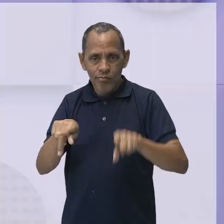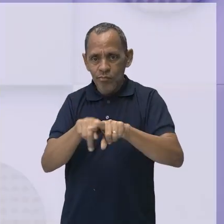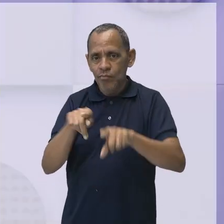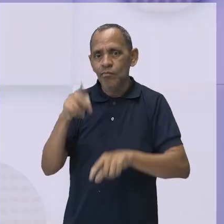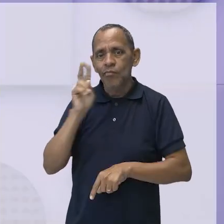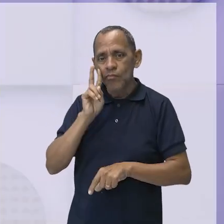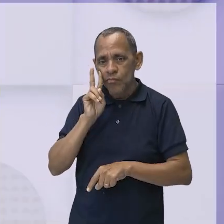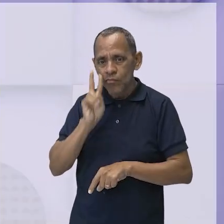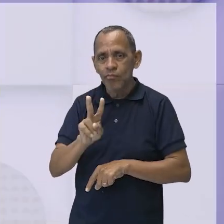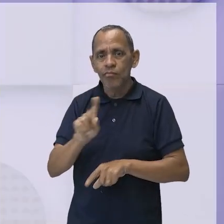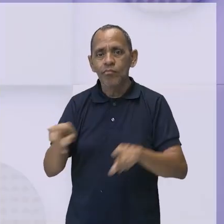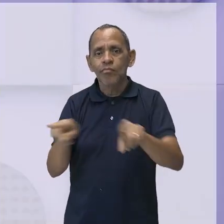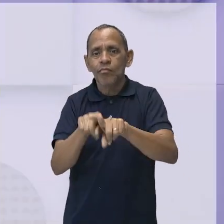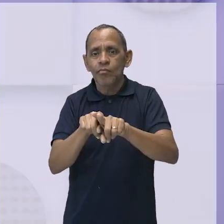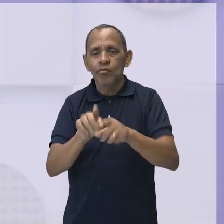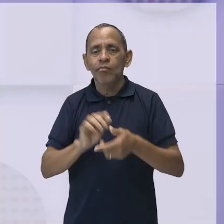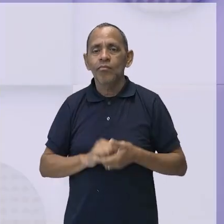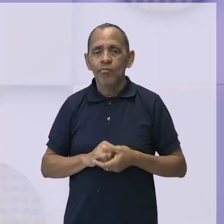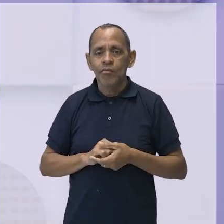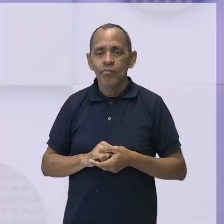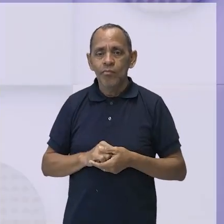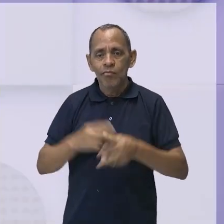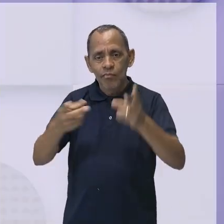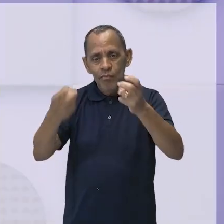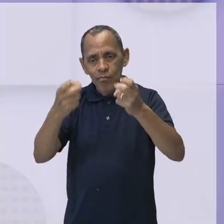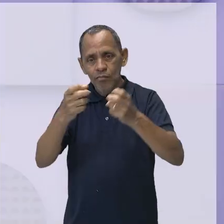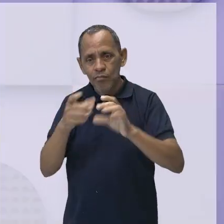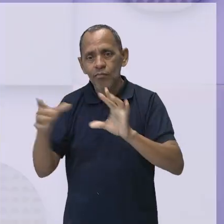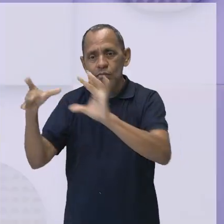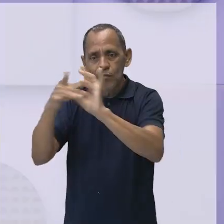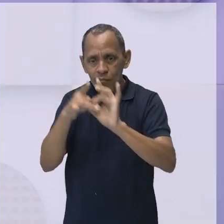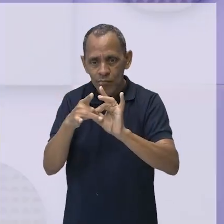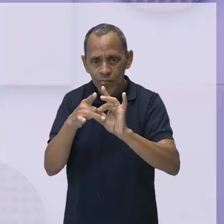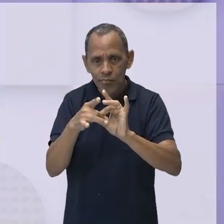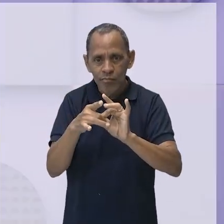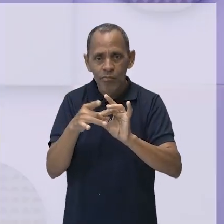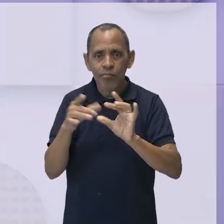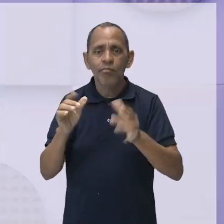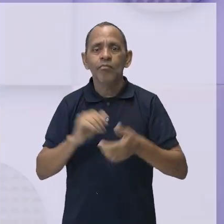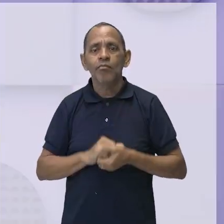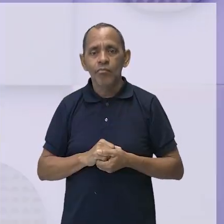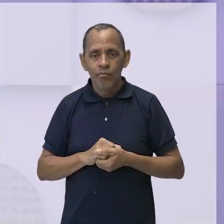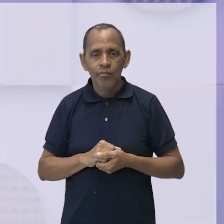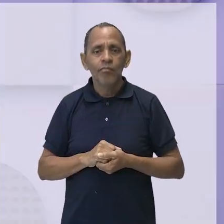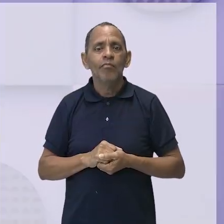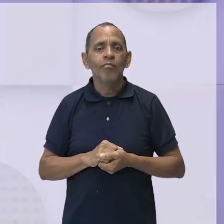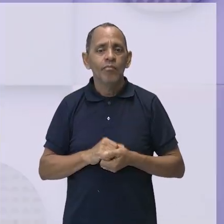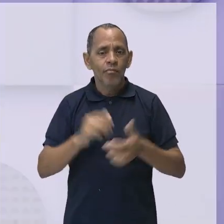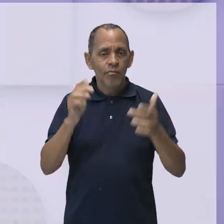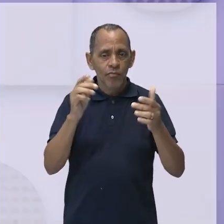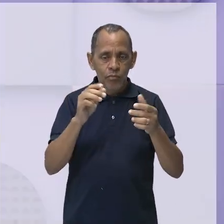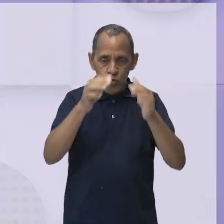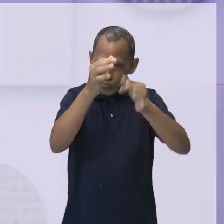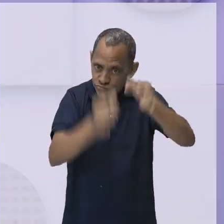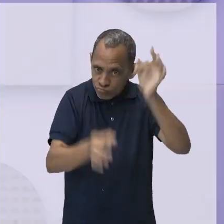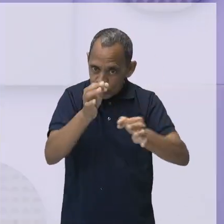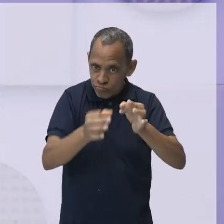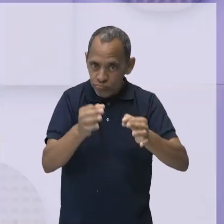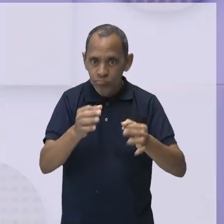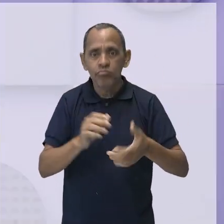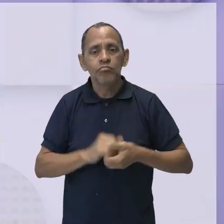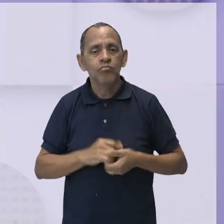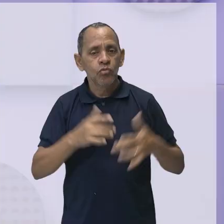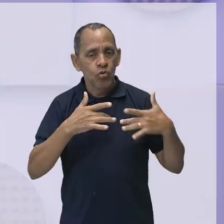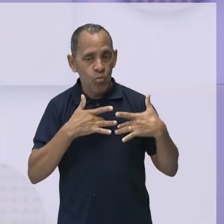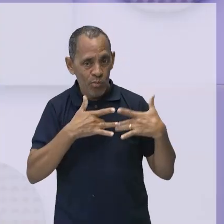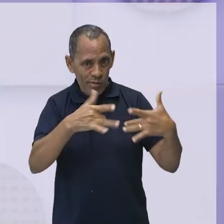essas visões são muito conectadas com valores comuns, como justiça, compaixão, né, valores